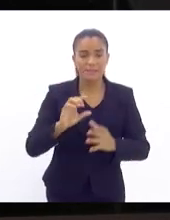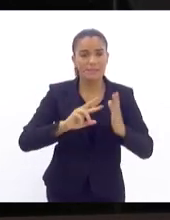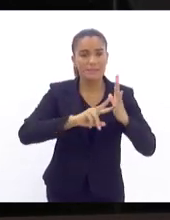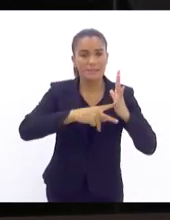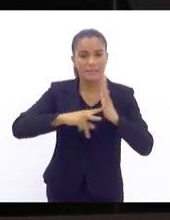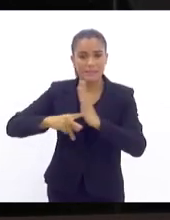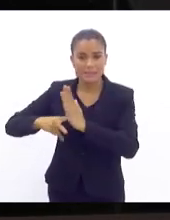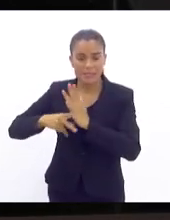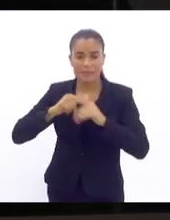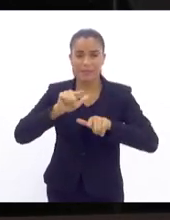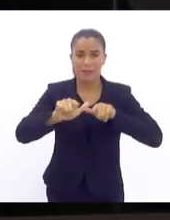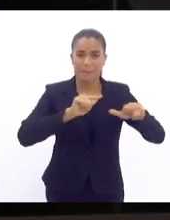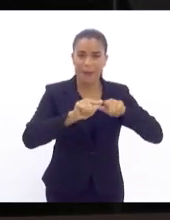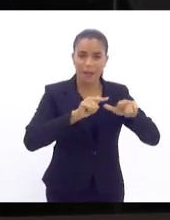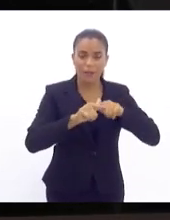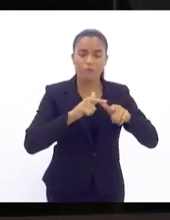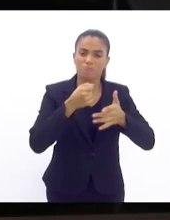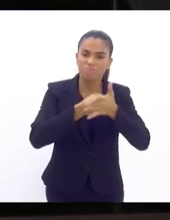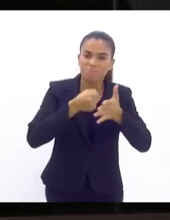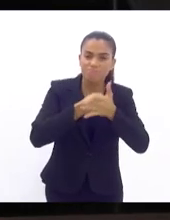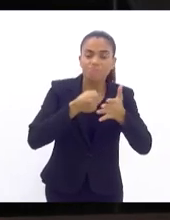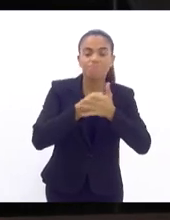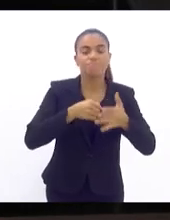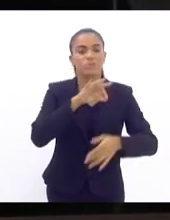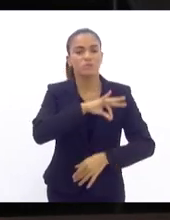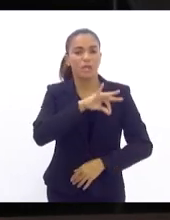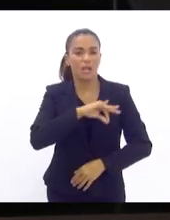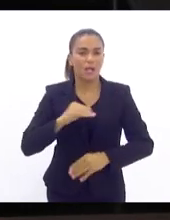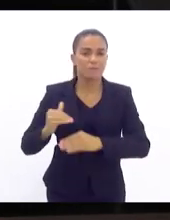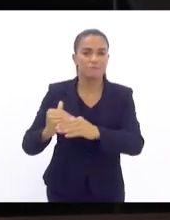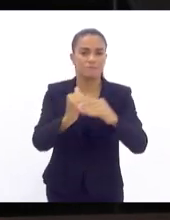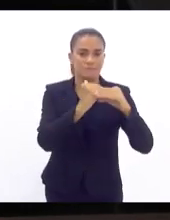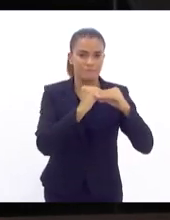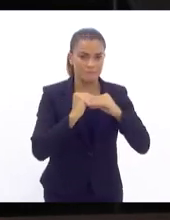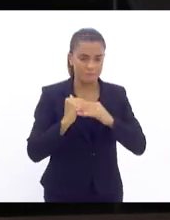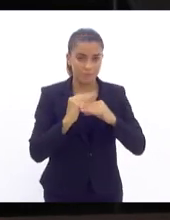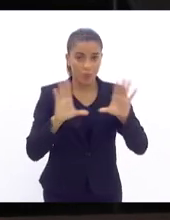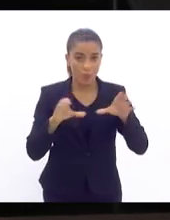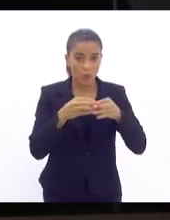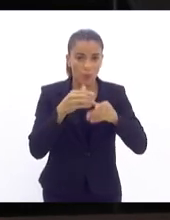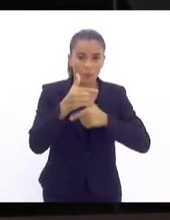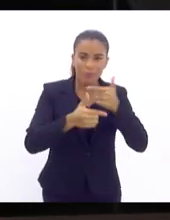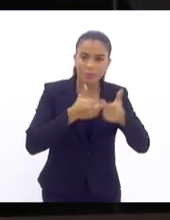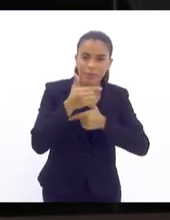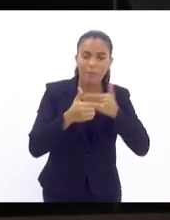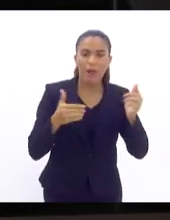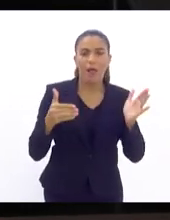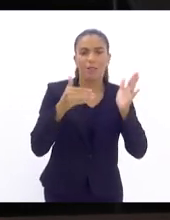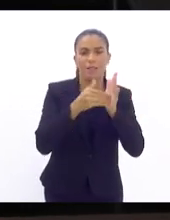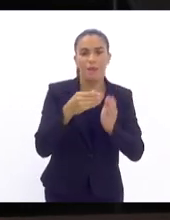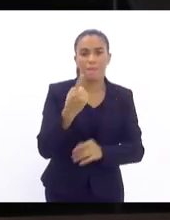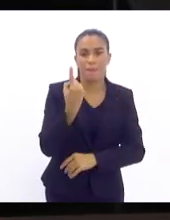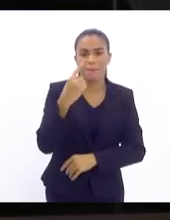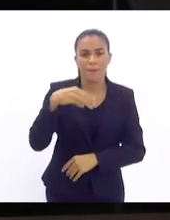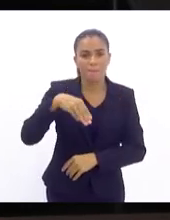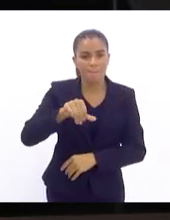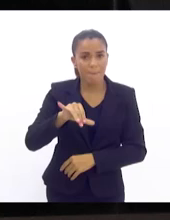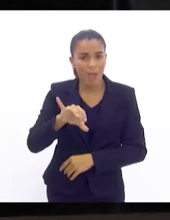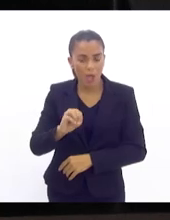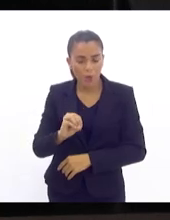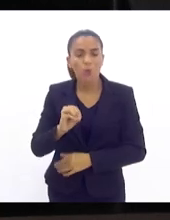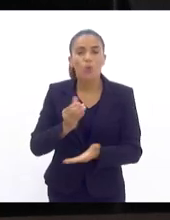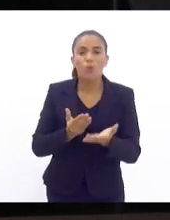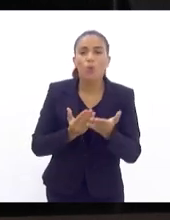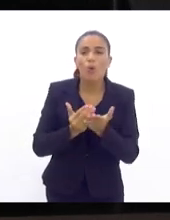articular o reajuste do piso salarial regional. O grupo deve agir até 1º de maio, quando entrará em vigor